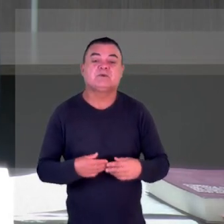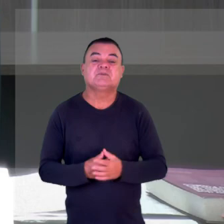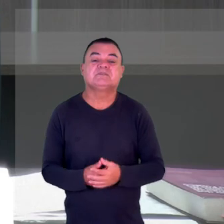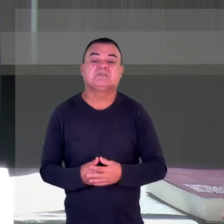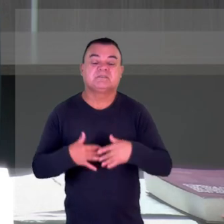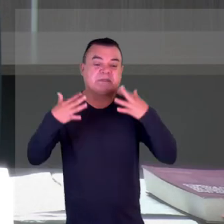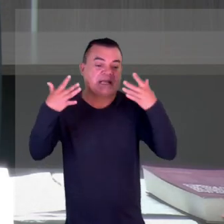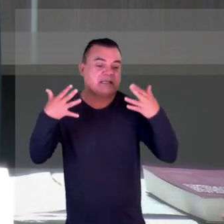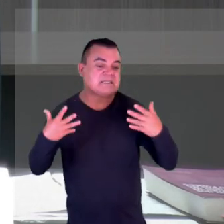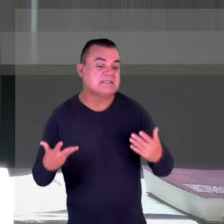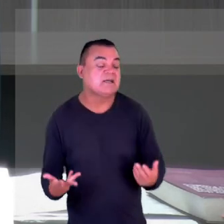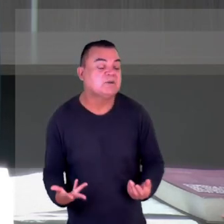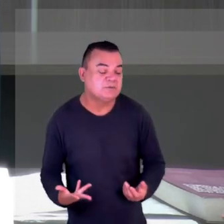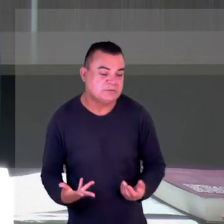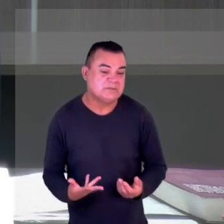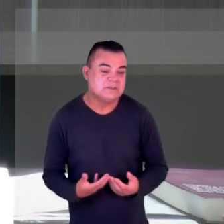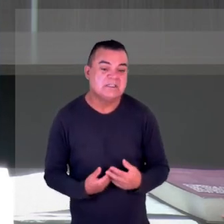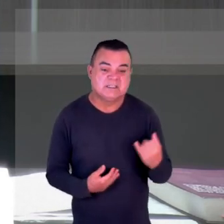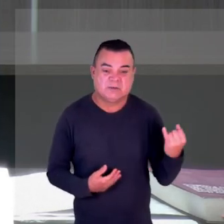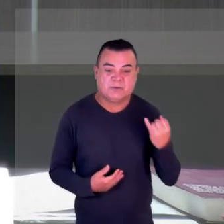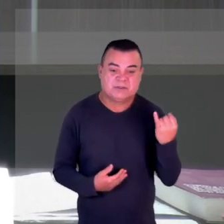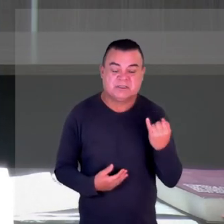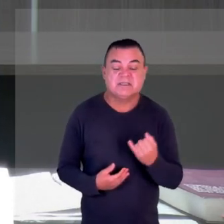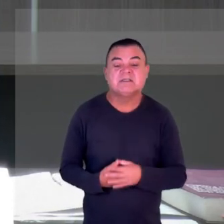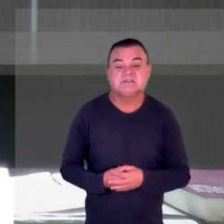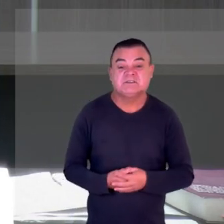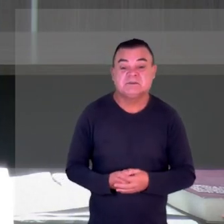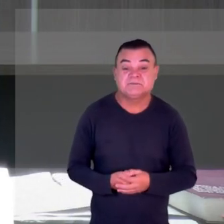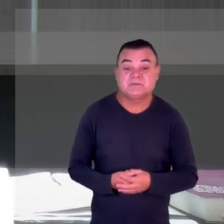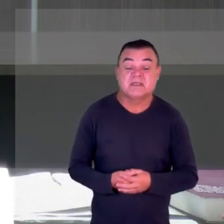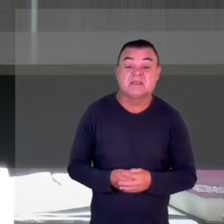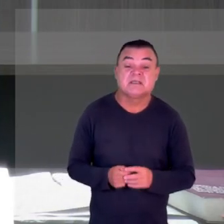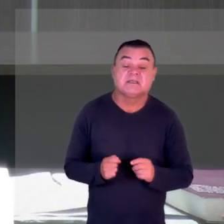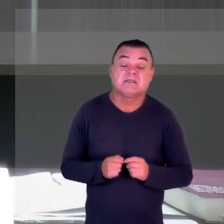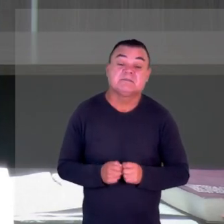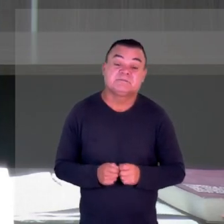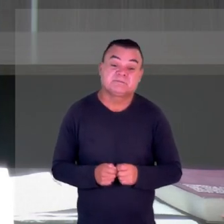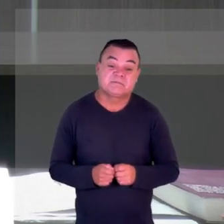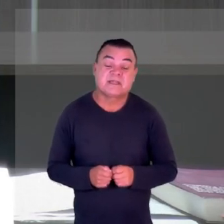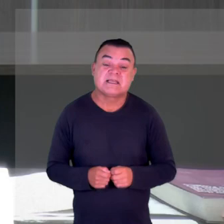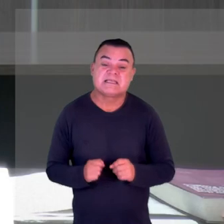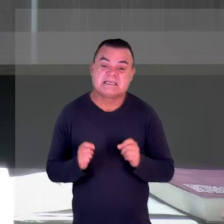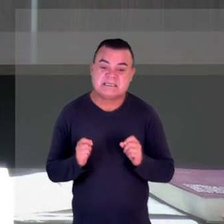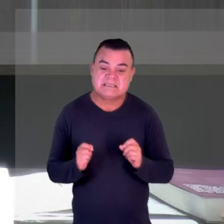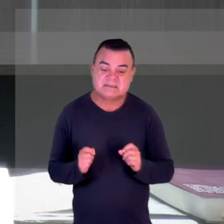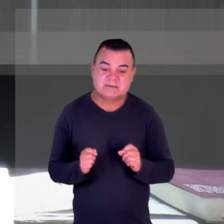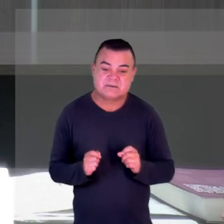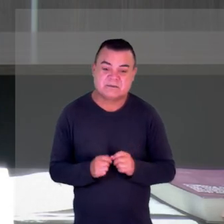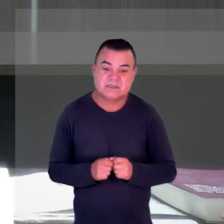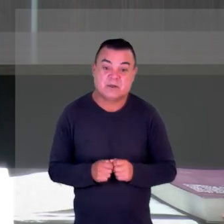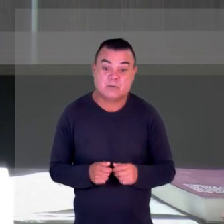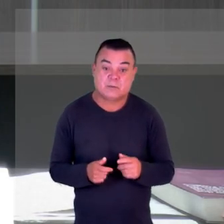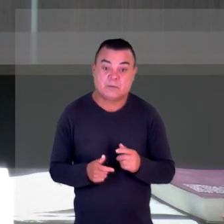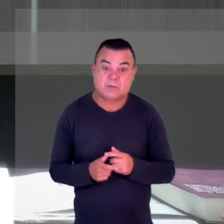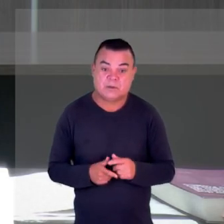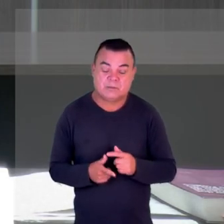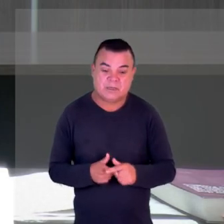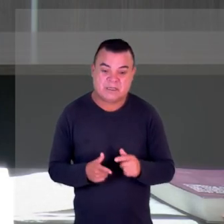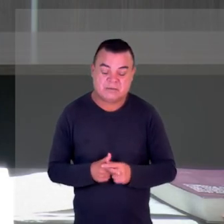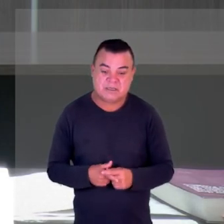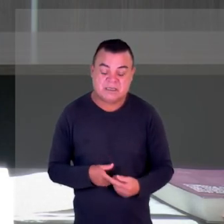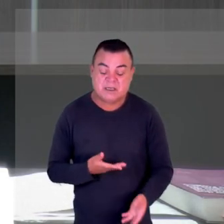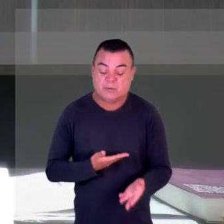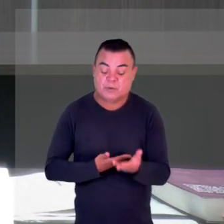conseguir falar muito mais desse assunto senão a gente não vence aqui mas essa é uma questão que tá por trás né da insegurança